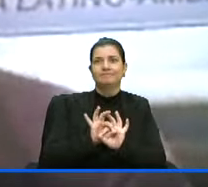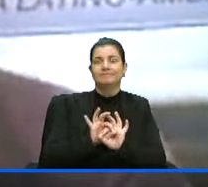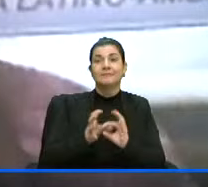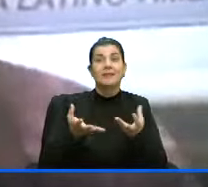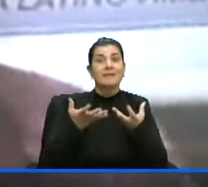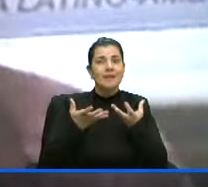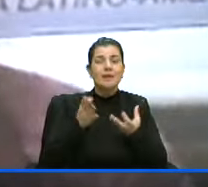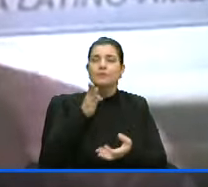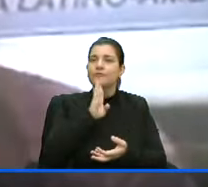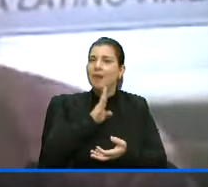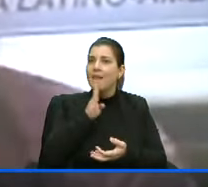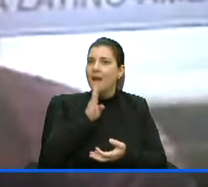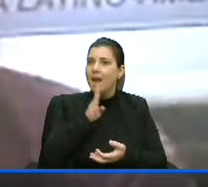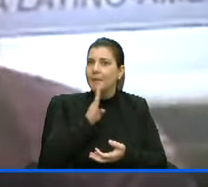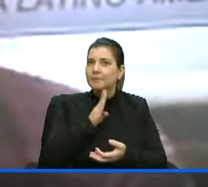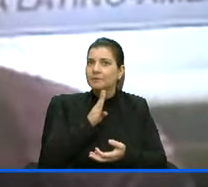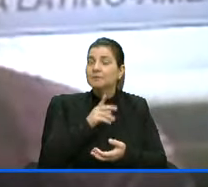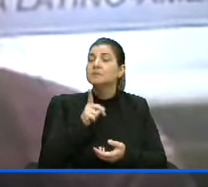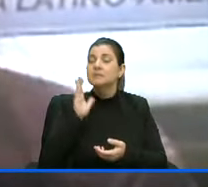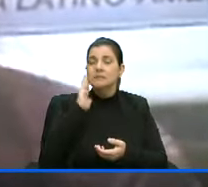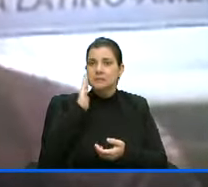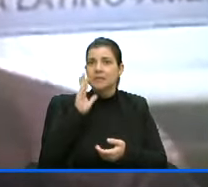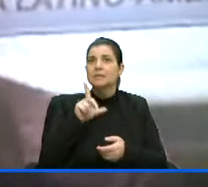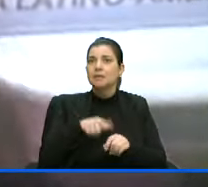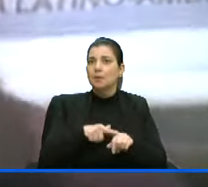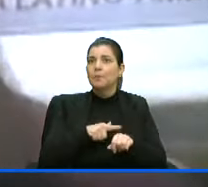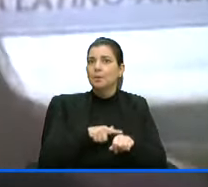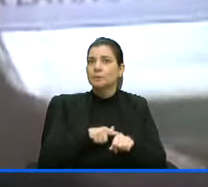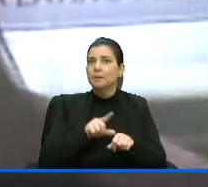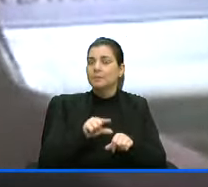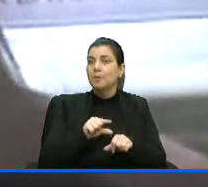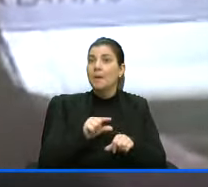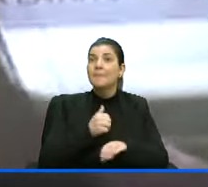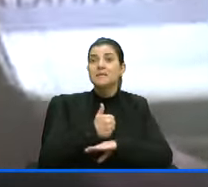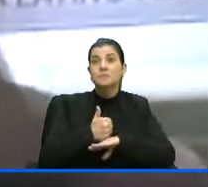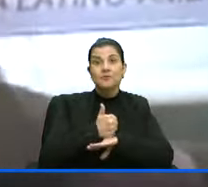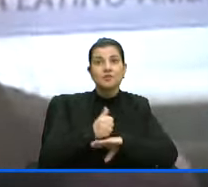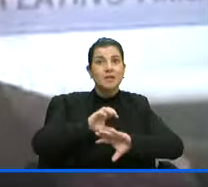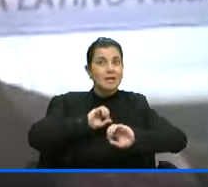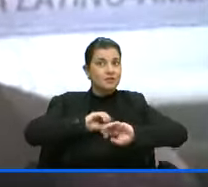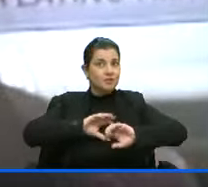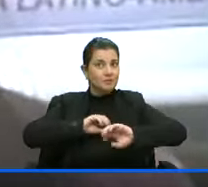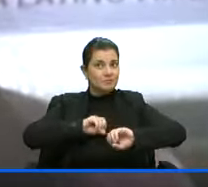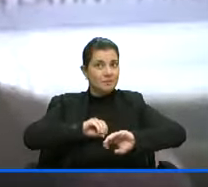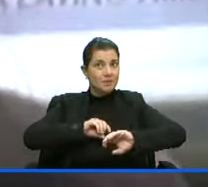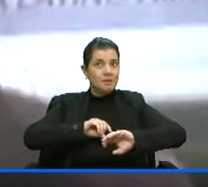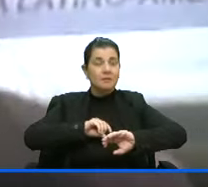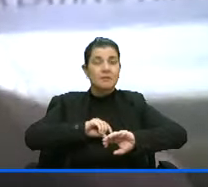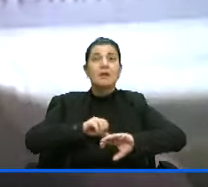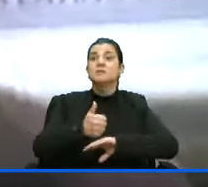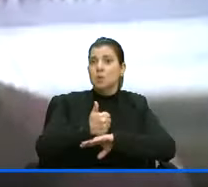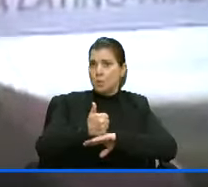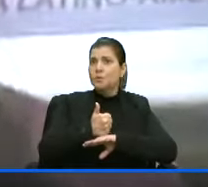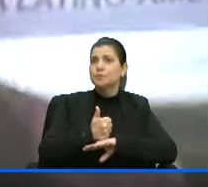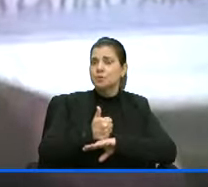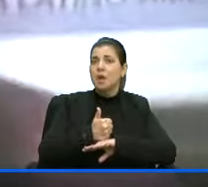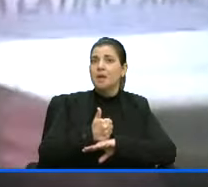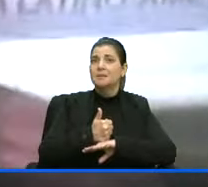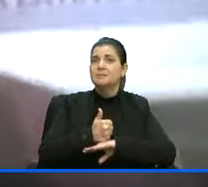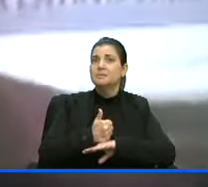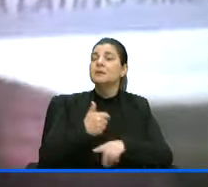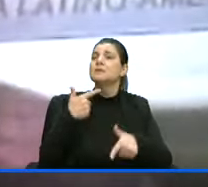aqui rapidamente, que eu sei que eu tenho pouco tempo, né, mas as profissionais de educação, e chamo de profissionais porque são, né,